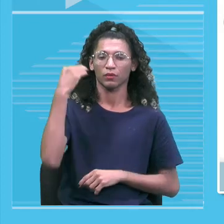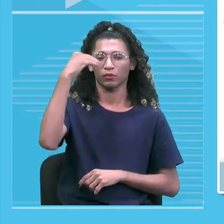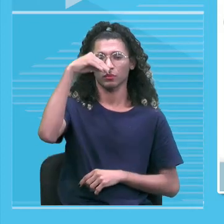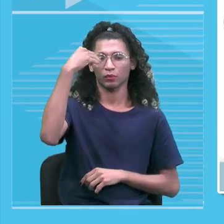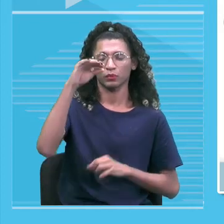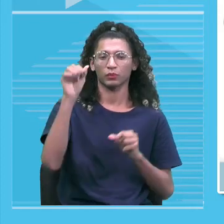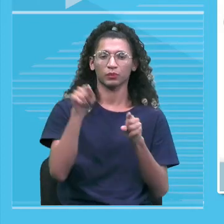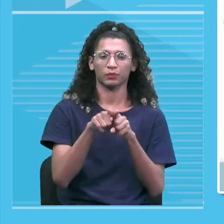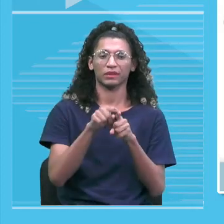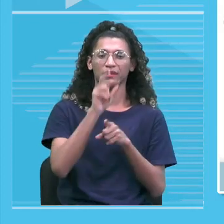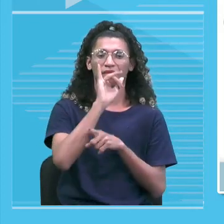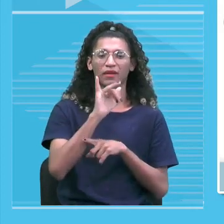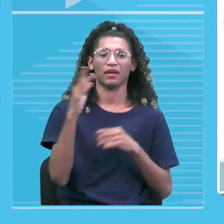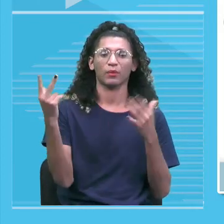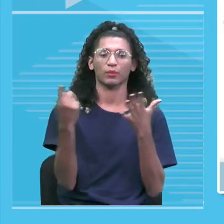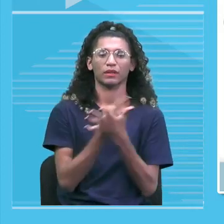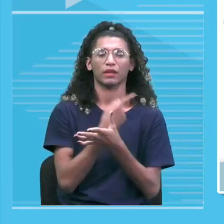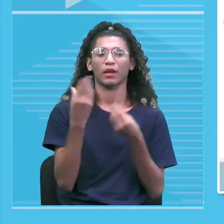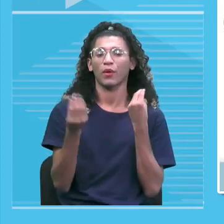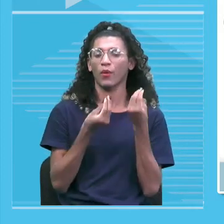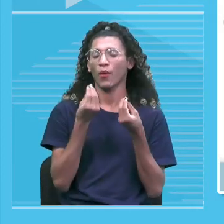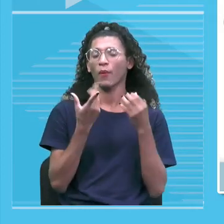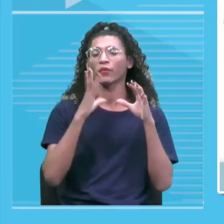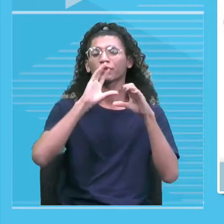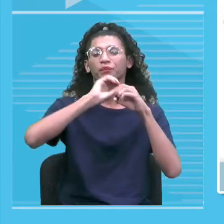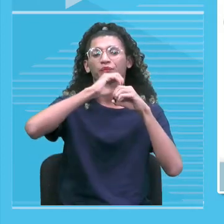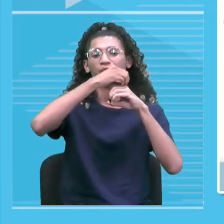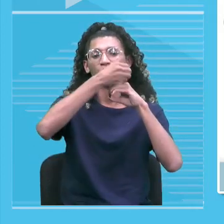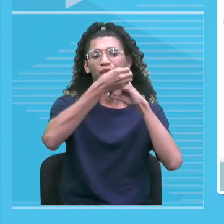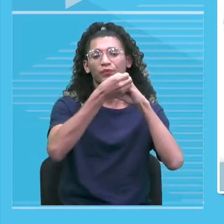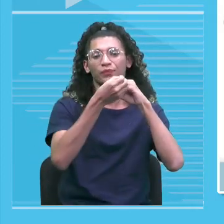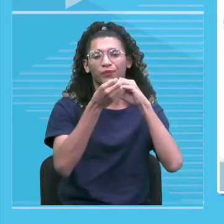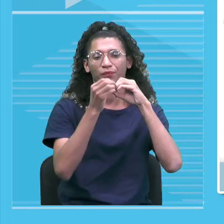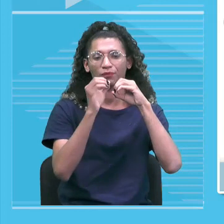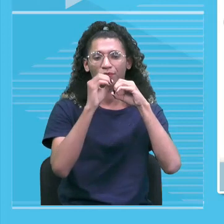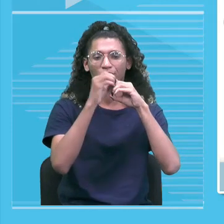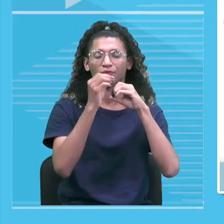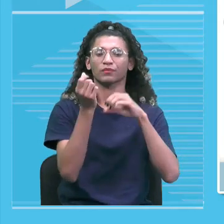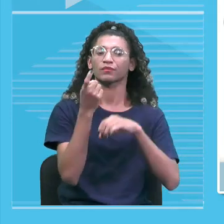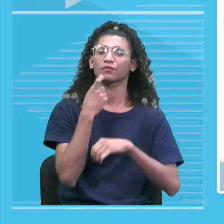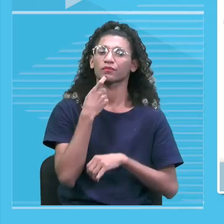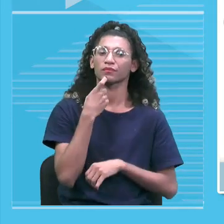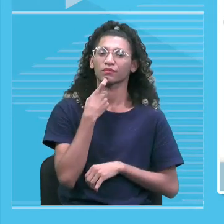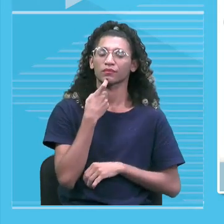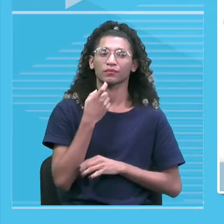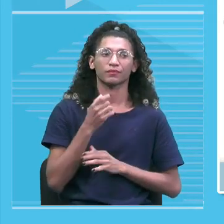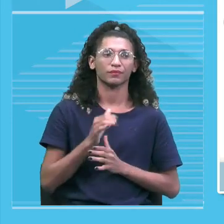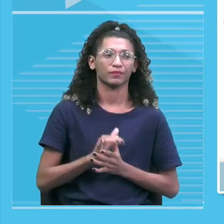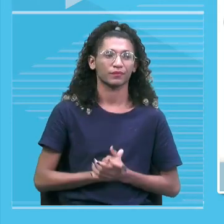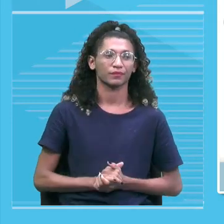passar para partículas que estão mais próximas dele